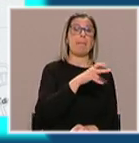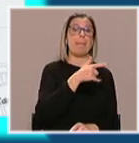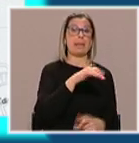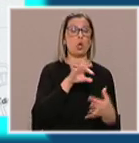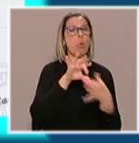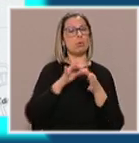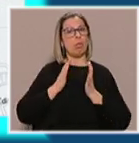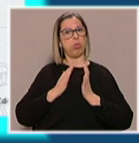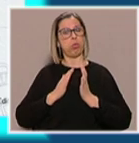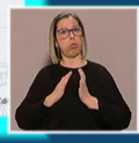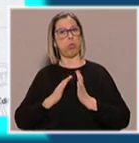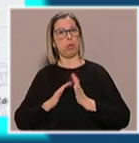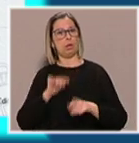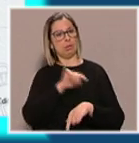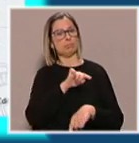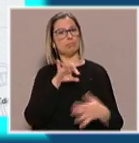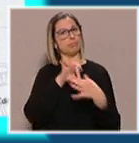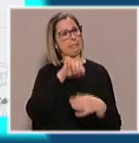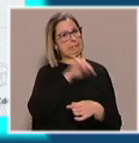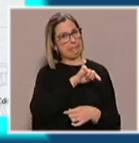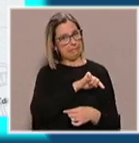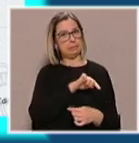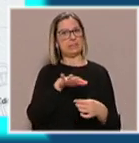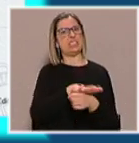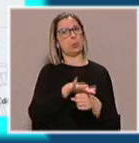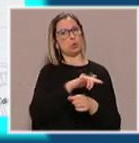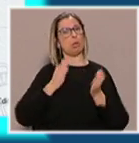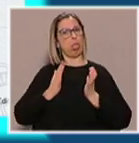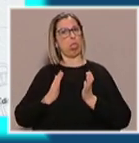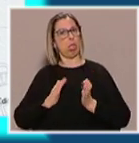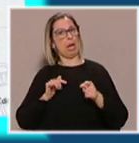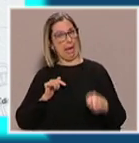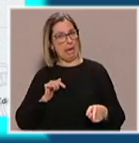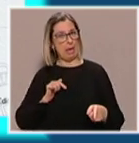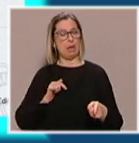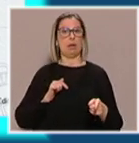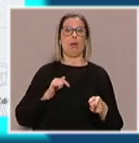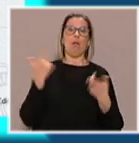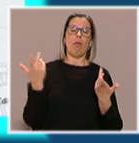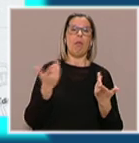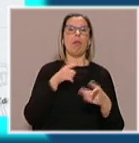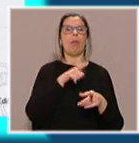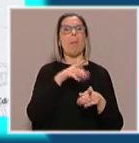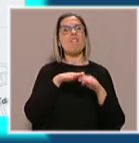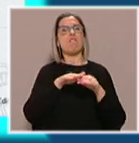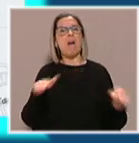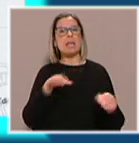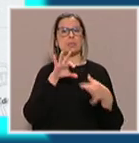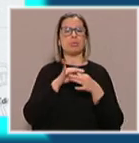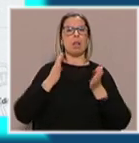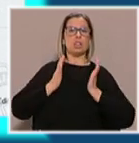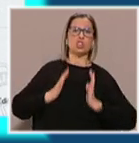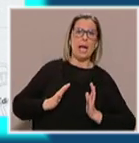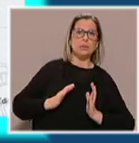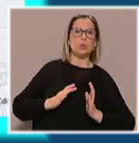em situações de repouso, de relaxamento, que implicam que normalmente estão associadas a uma fase de descanso